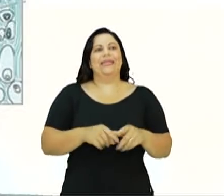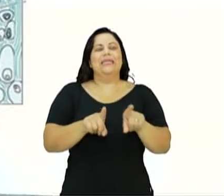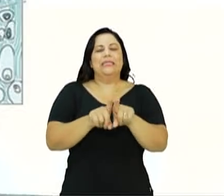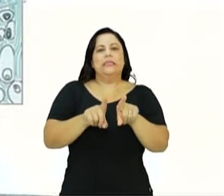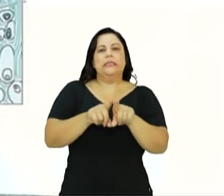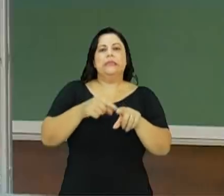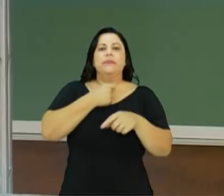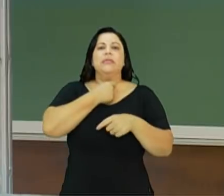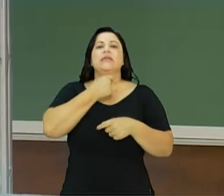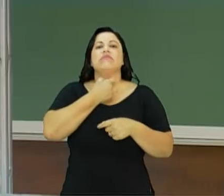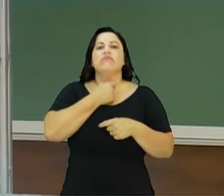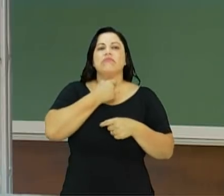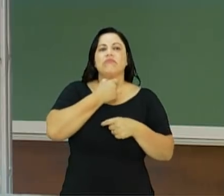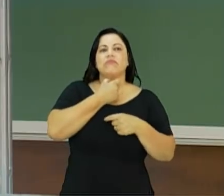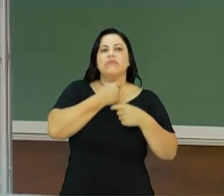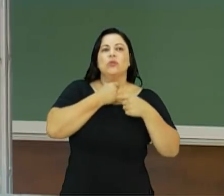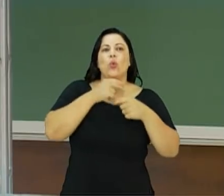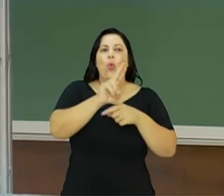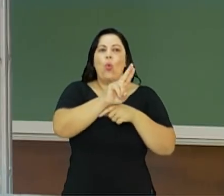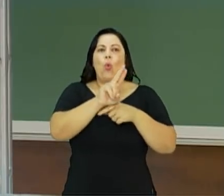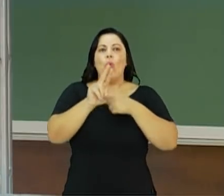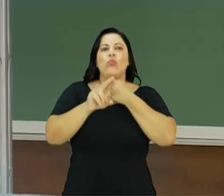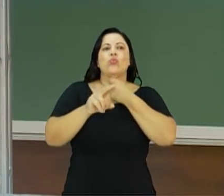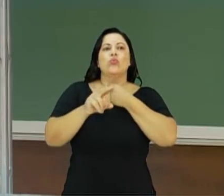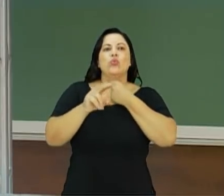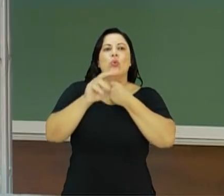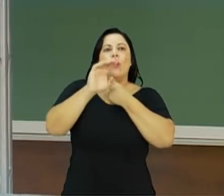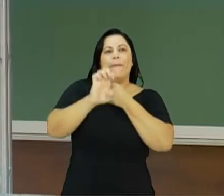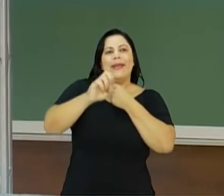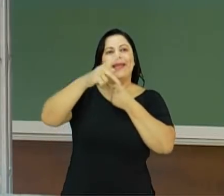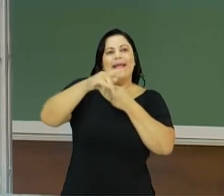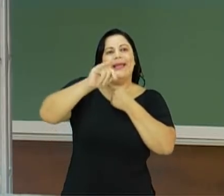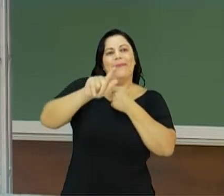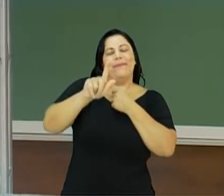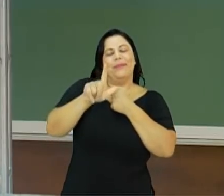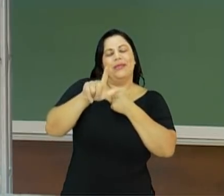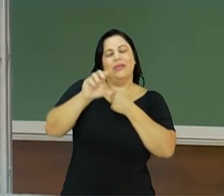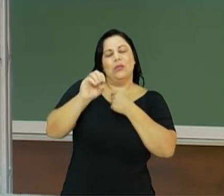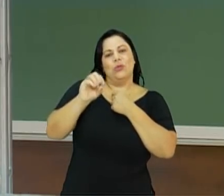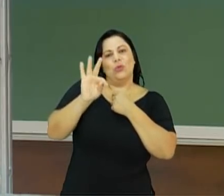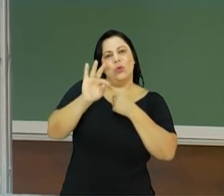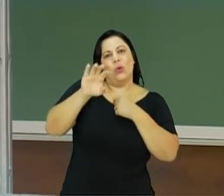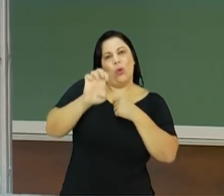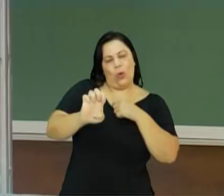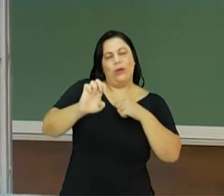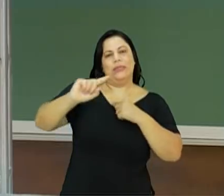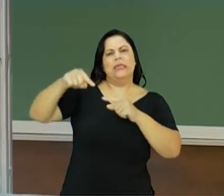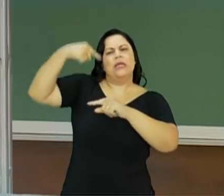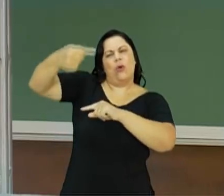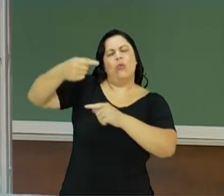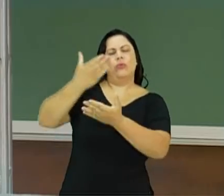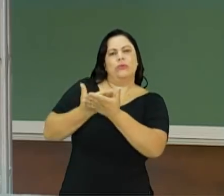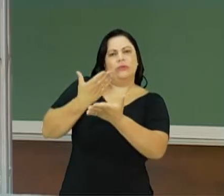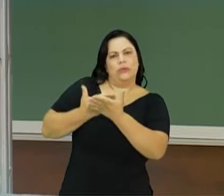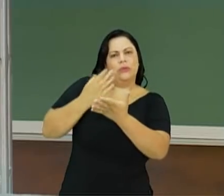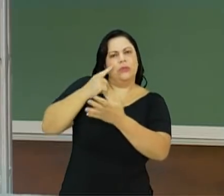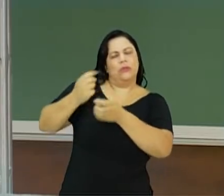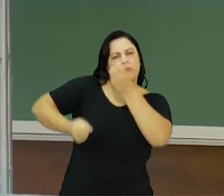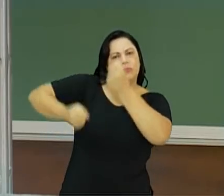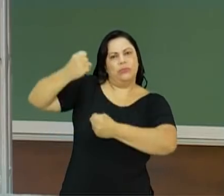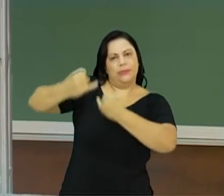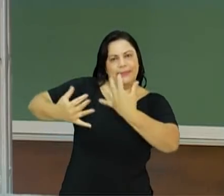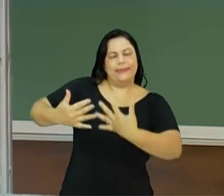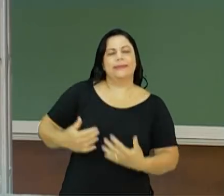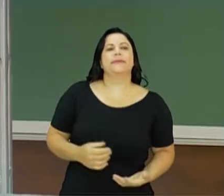uma estruturinha aqui, né, que se a gente vai ver lá quando for falar em sistema digestório e respiratório, a função da epiglote ali é bastante